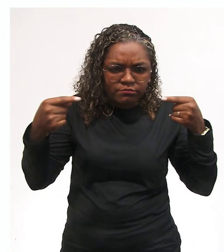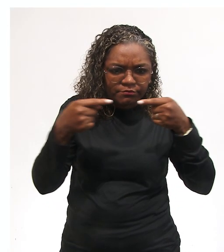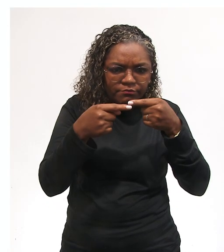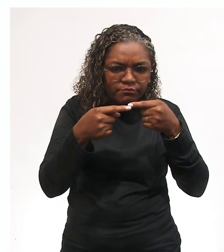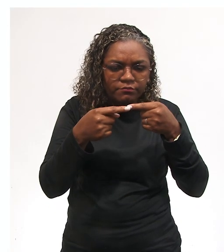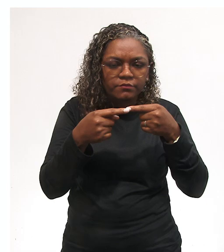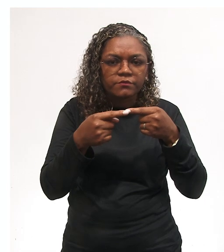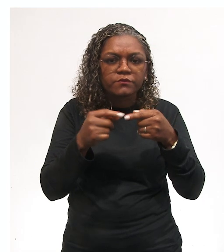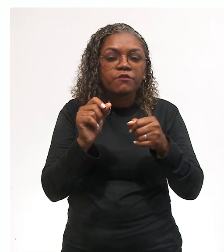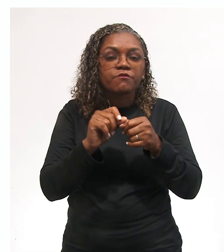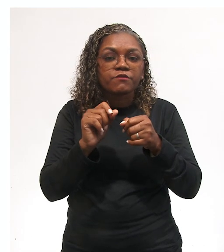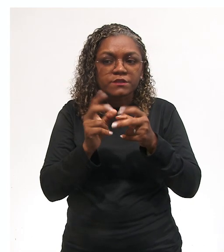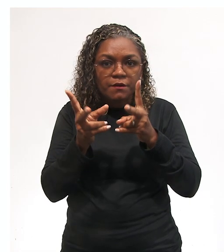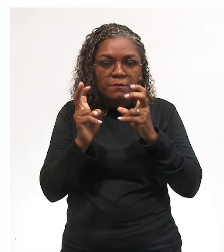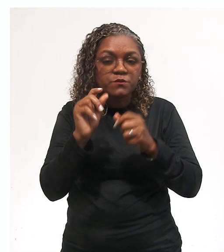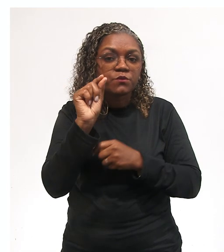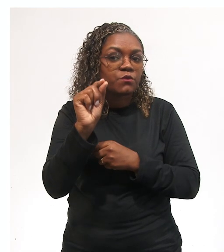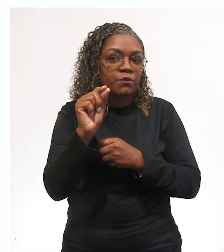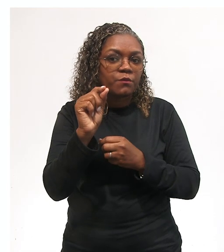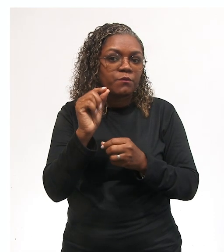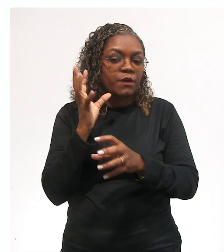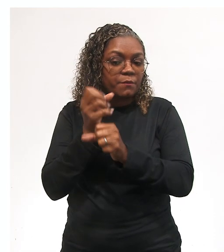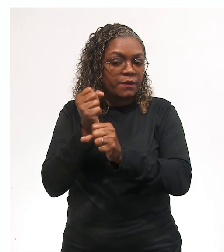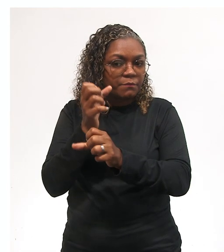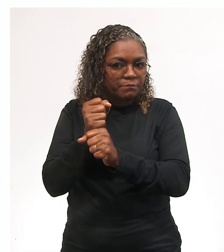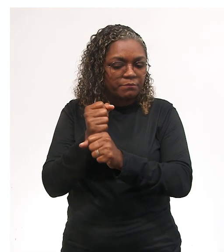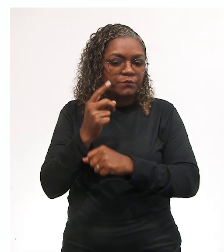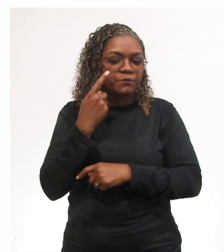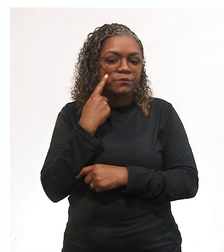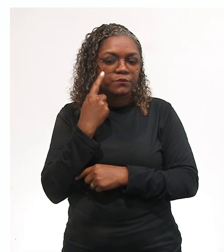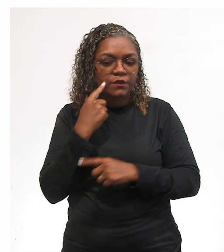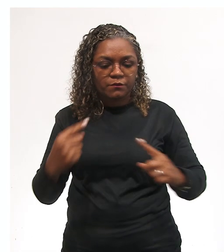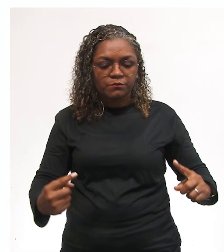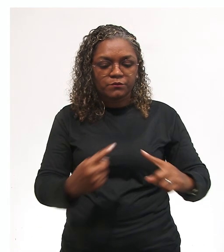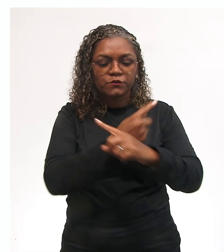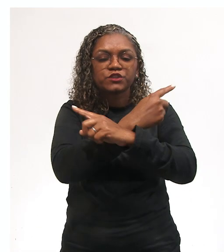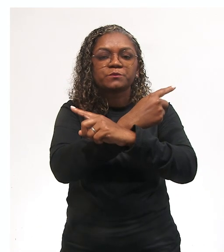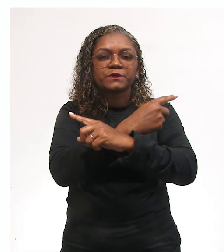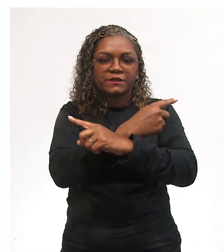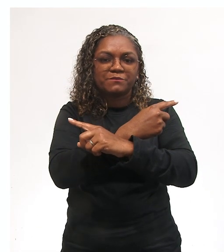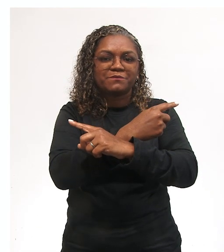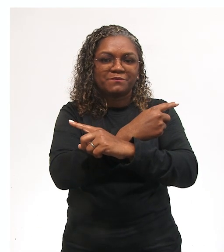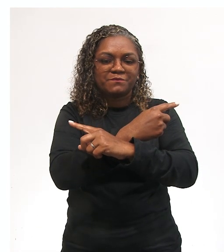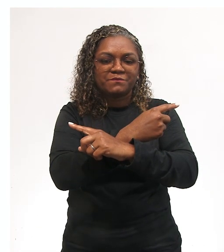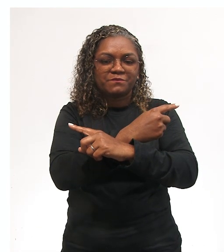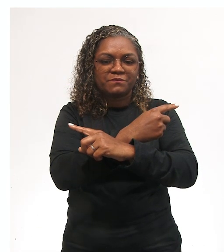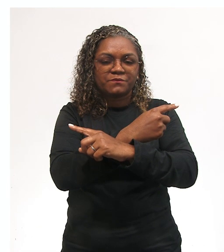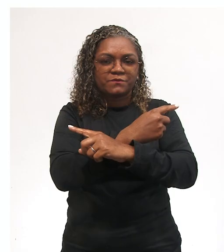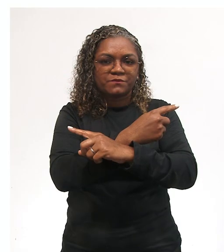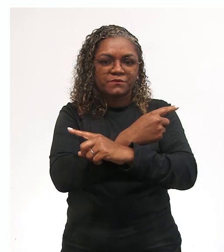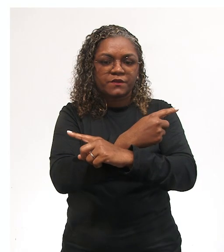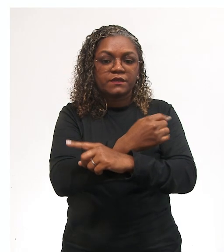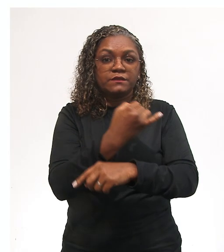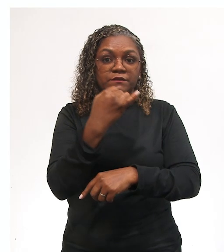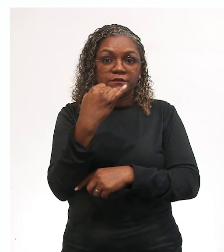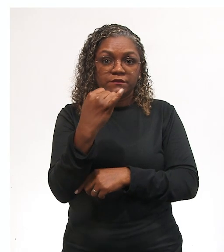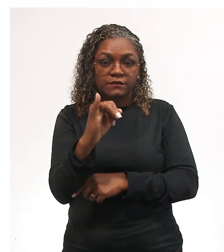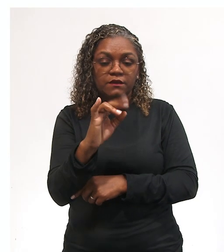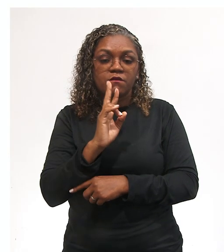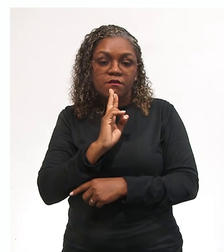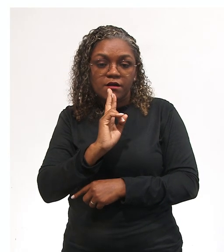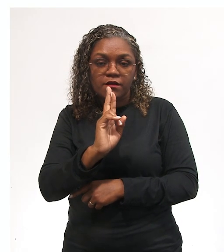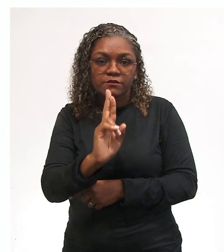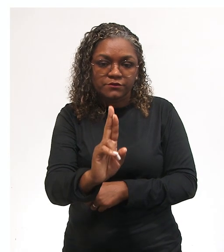propriedade da proporção. Eu vou pegar os 2 extremos e multiplicá-los, e verificar se